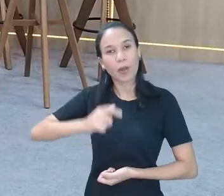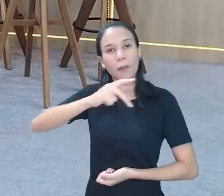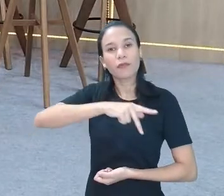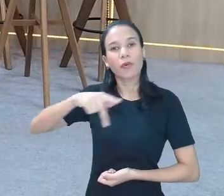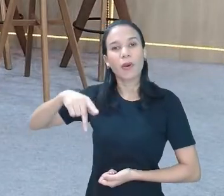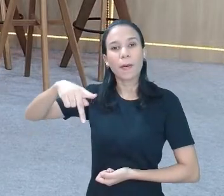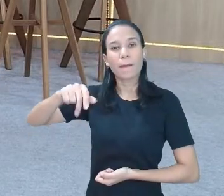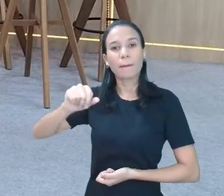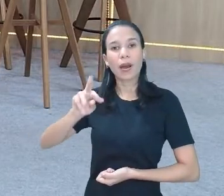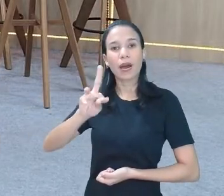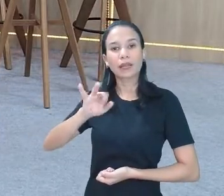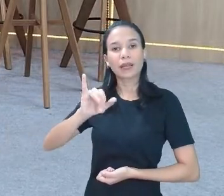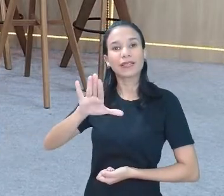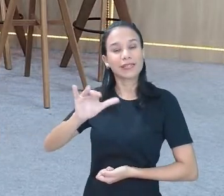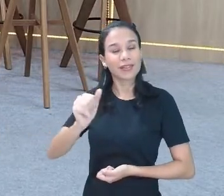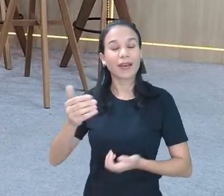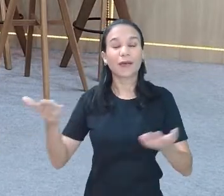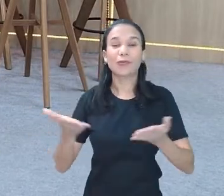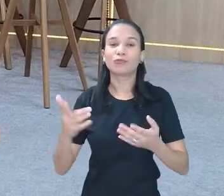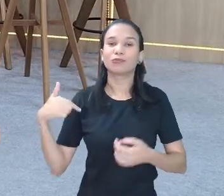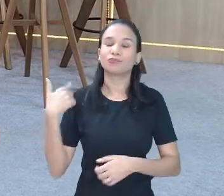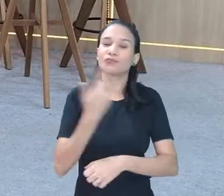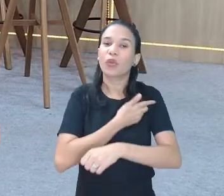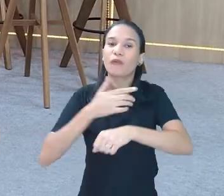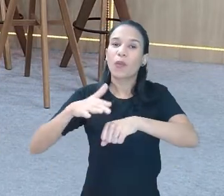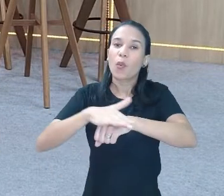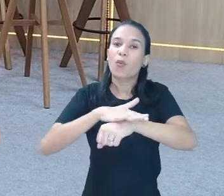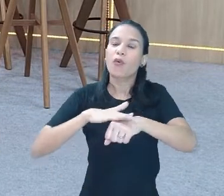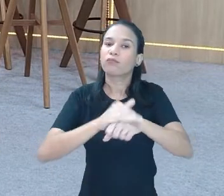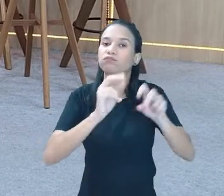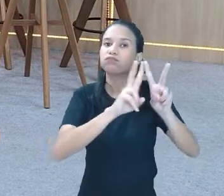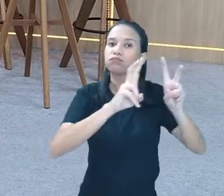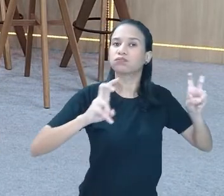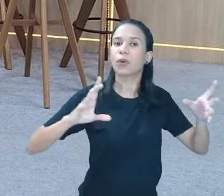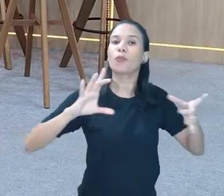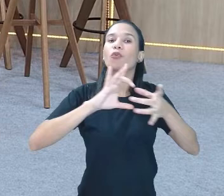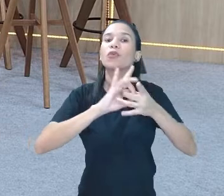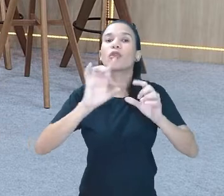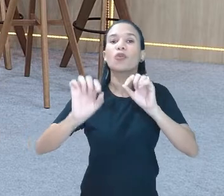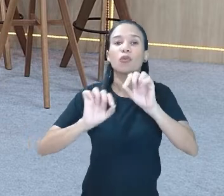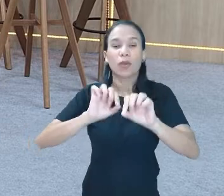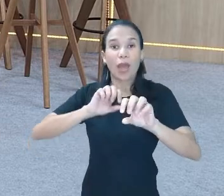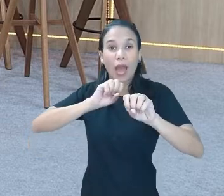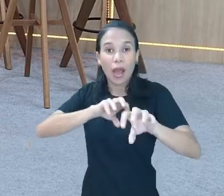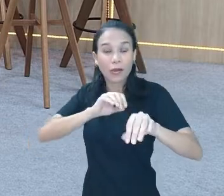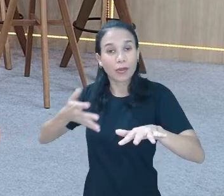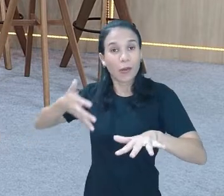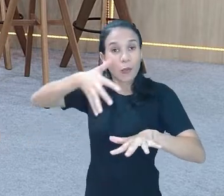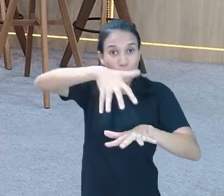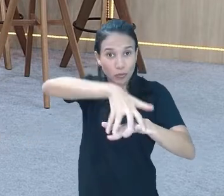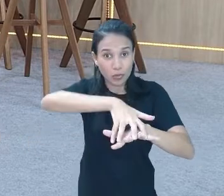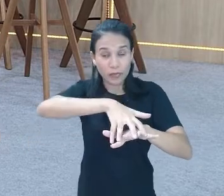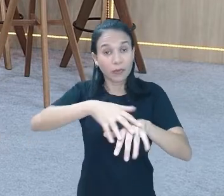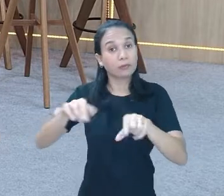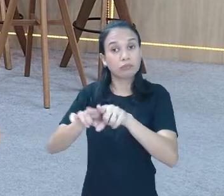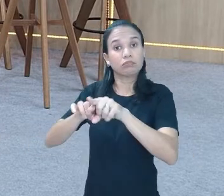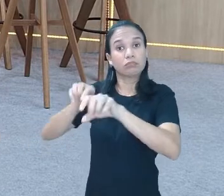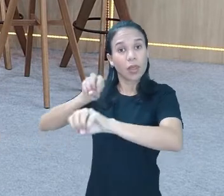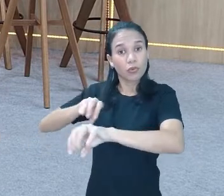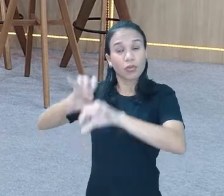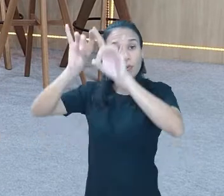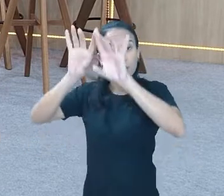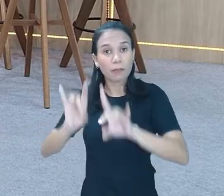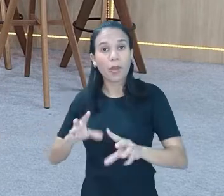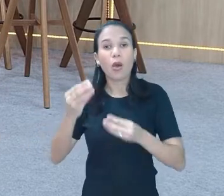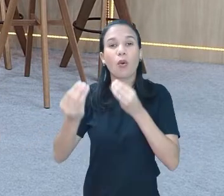sou a professora Patrícia Fontes, estou de volta para conversarmos sobre as nossas temáticas relacionadas à educação inclusiva, educação especial,